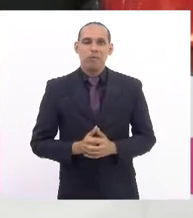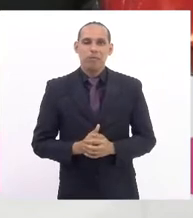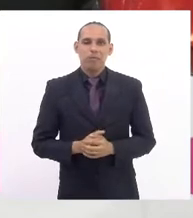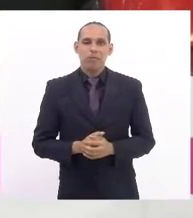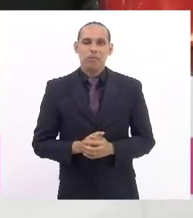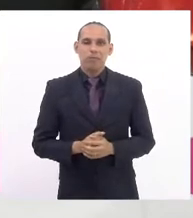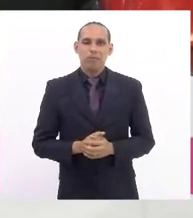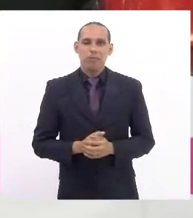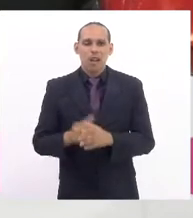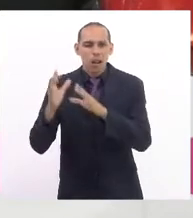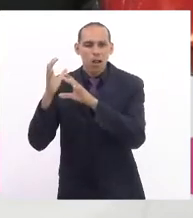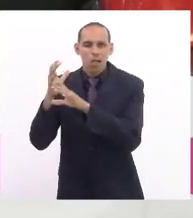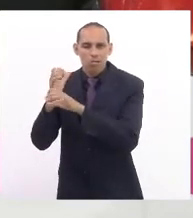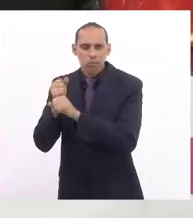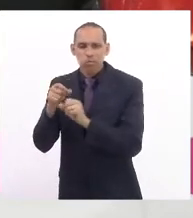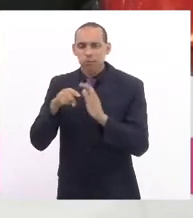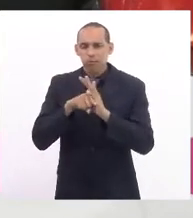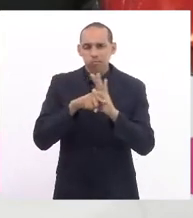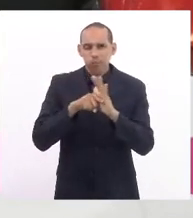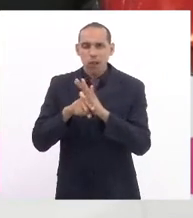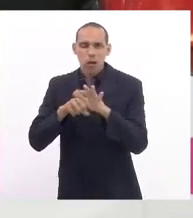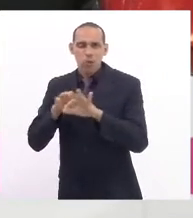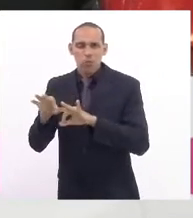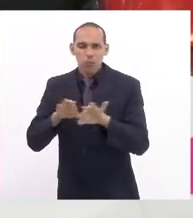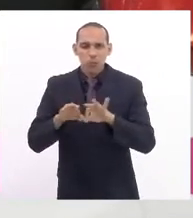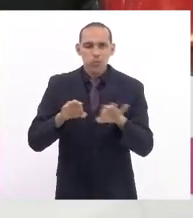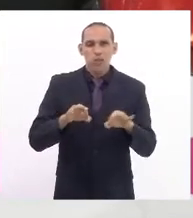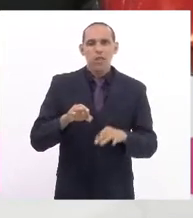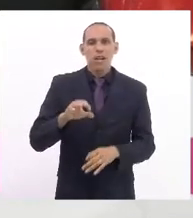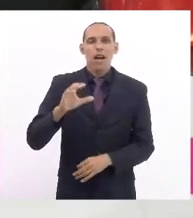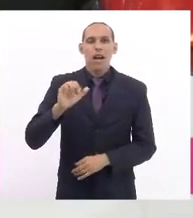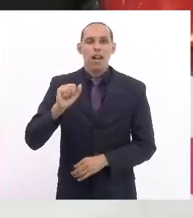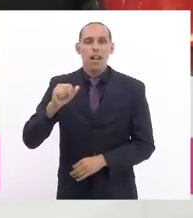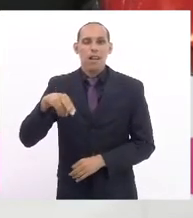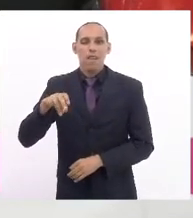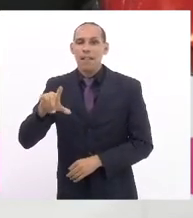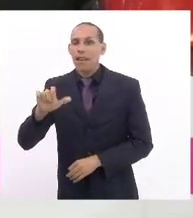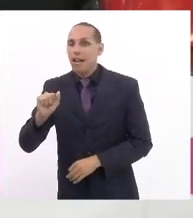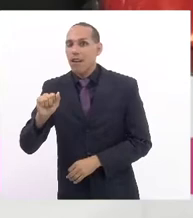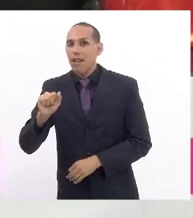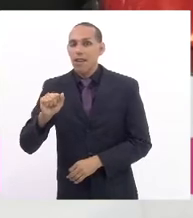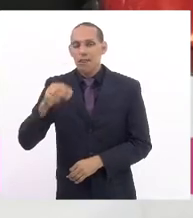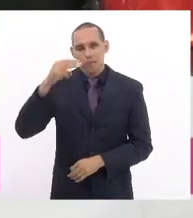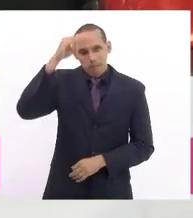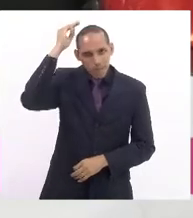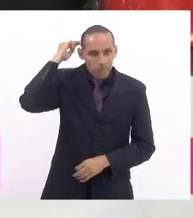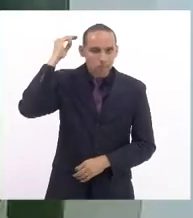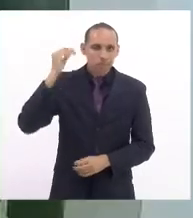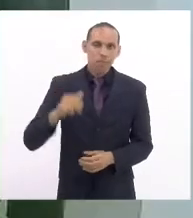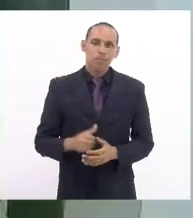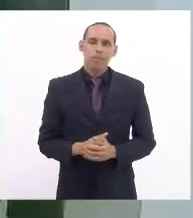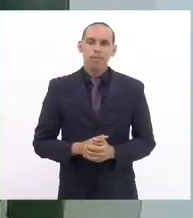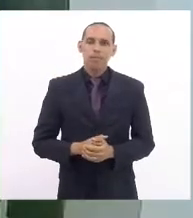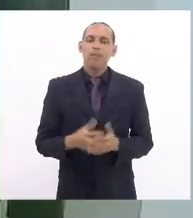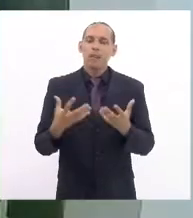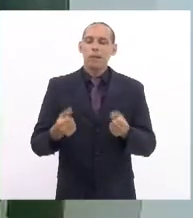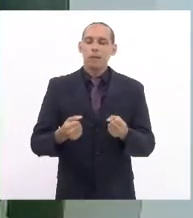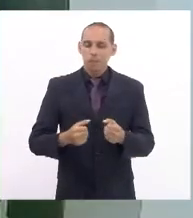Finanças, Fiscalização Financeira e Controle, deputado Márcio Canella. Deputado Márcio Pacheco. Com